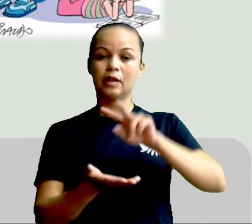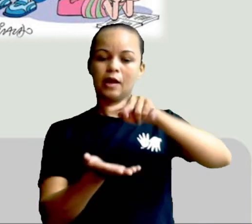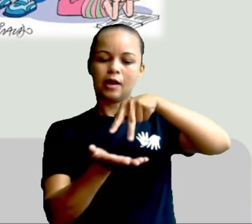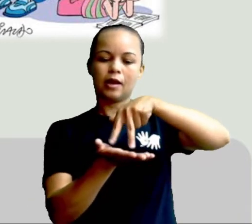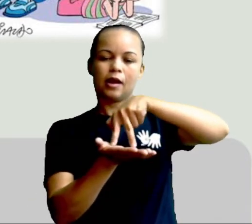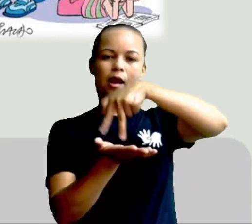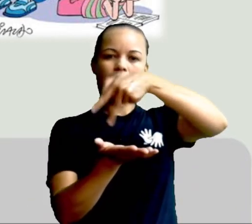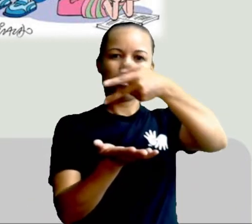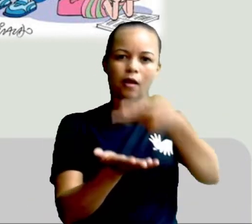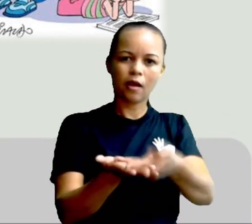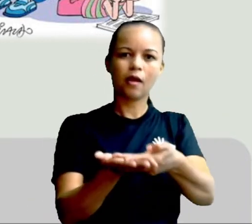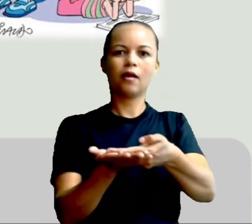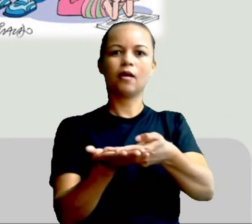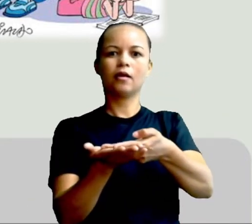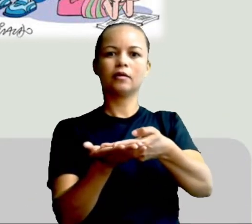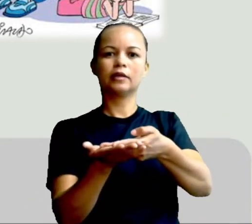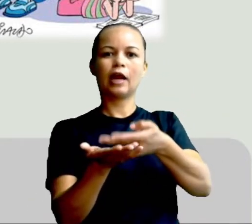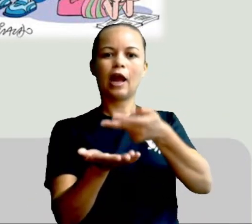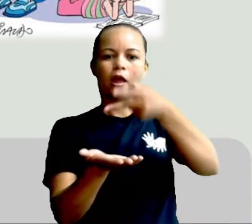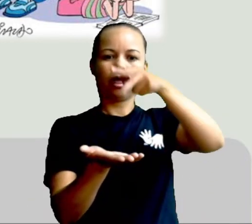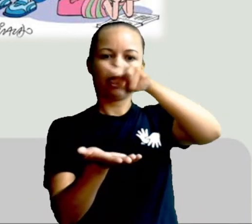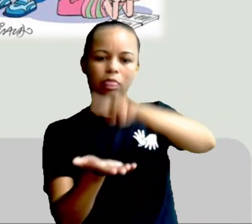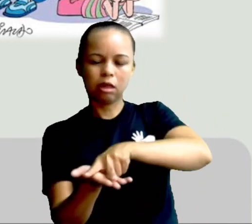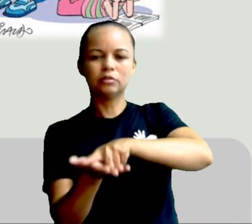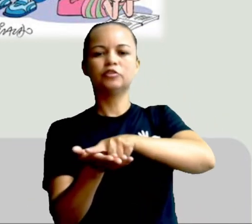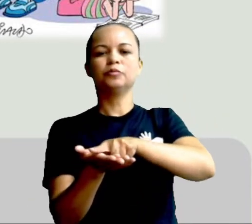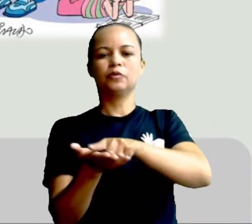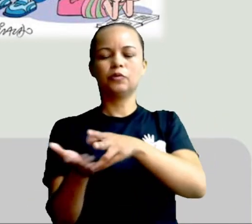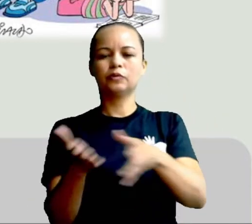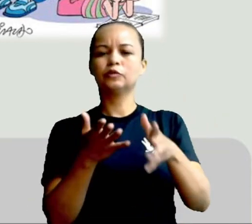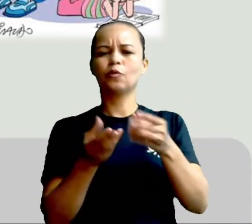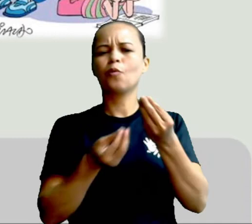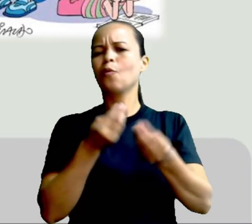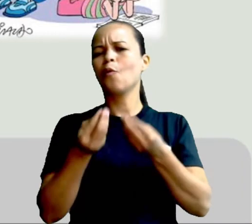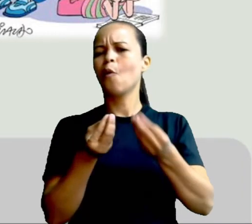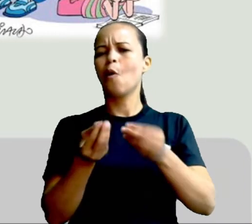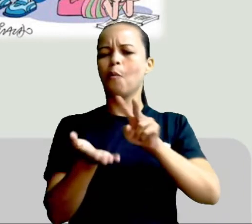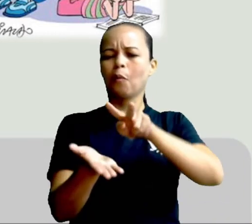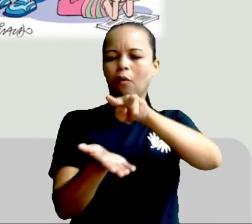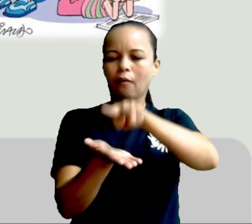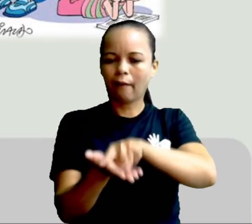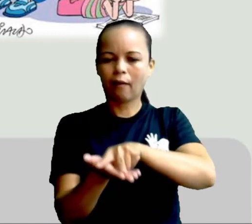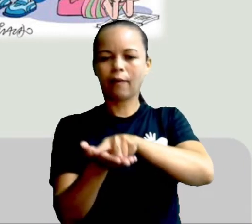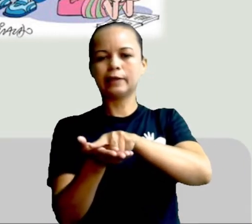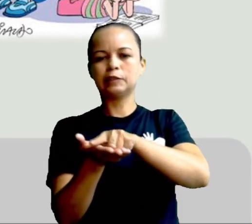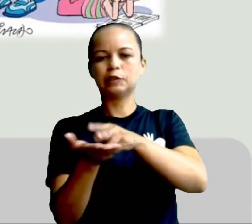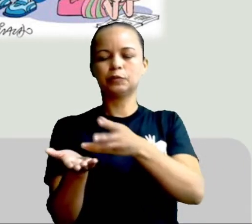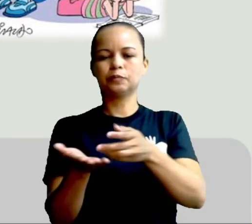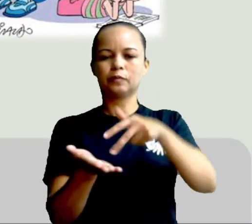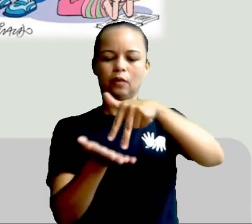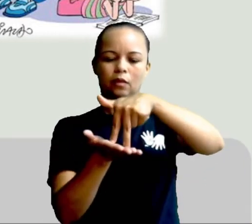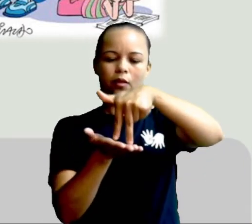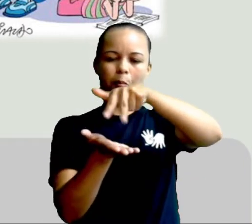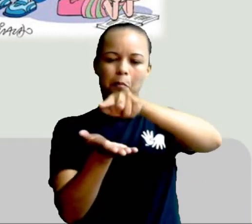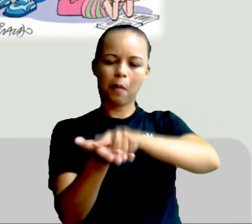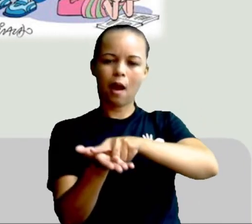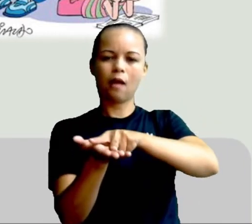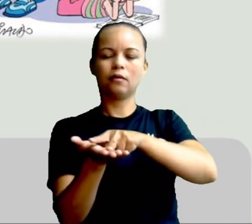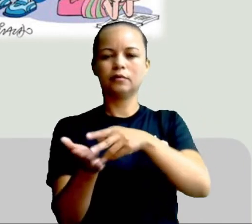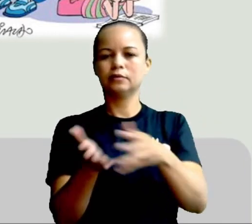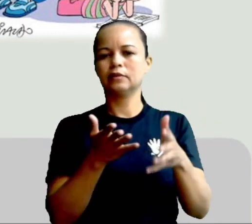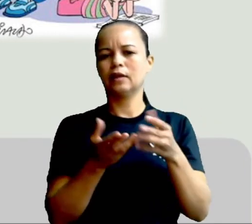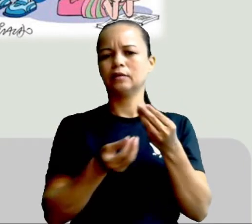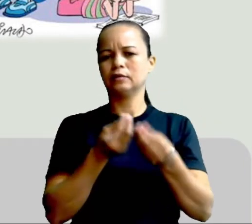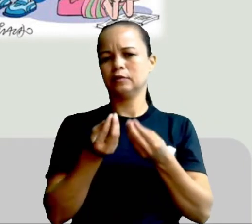Caiu de bruços. Vamos ver aí, né? A forma como ele caiu, a maneira como ele caiu, né? No caso, o